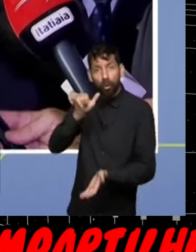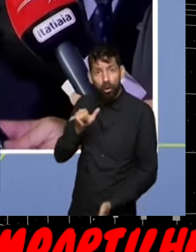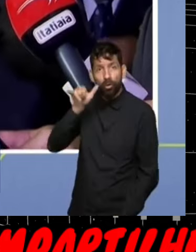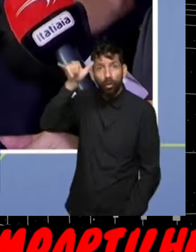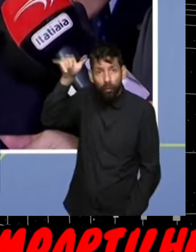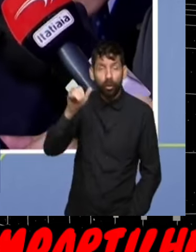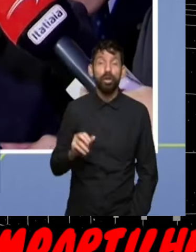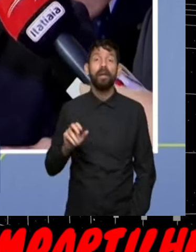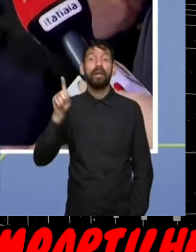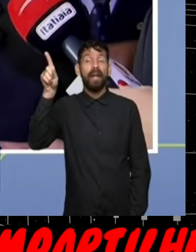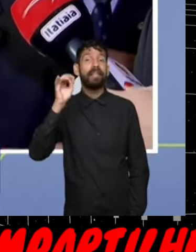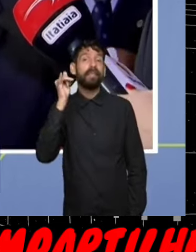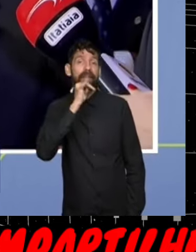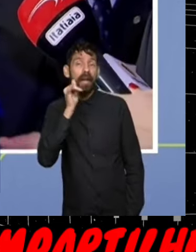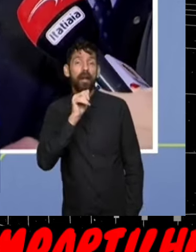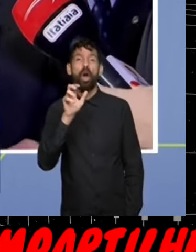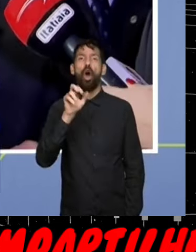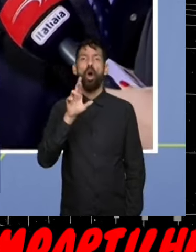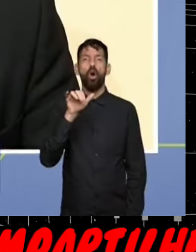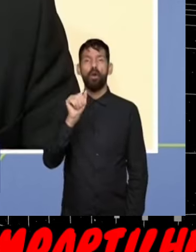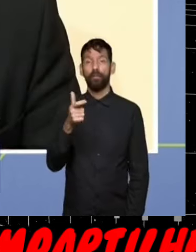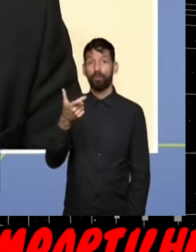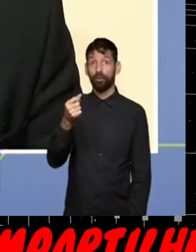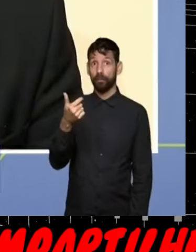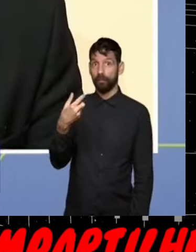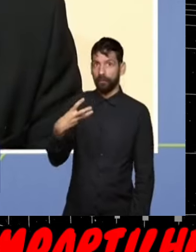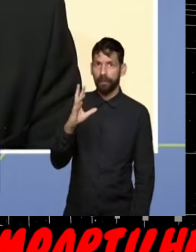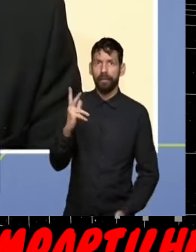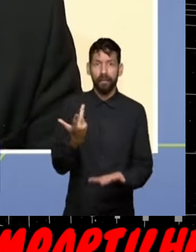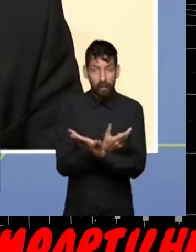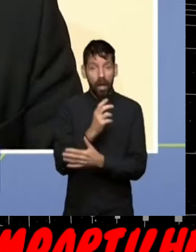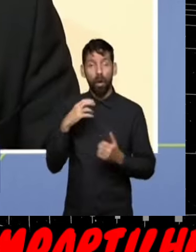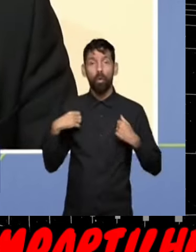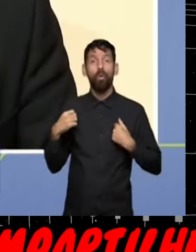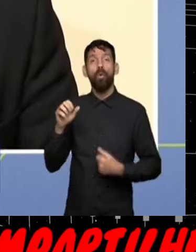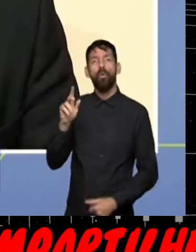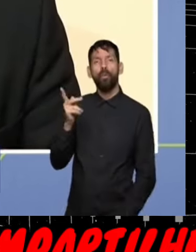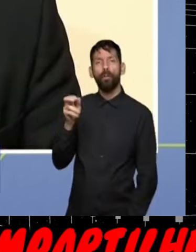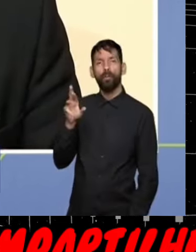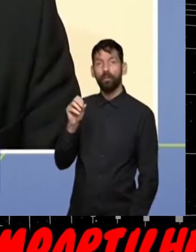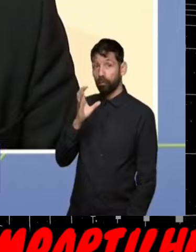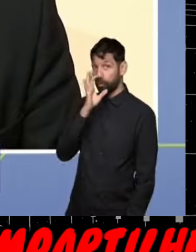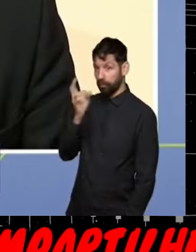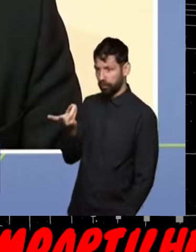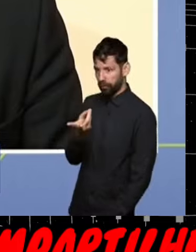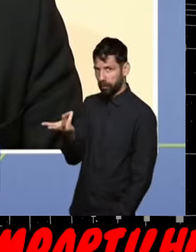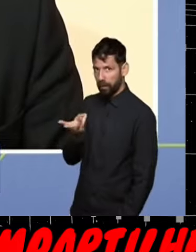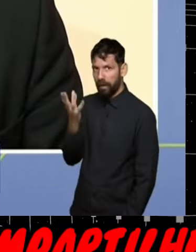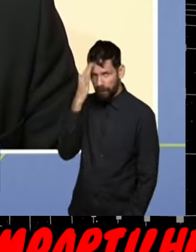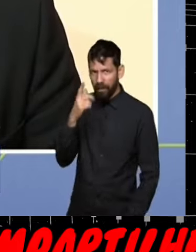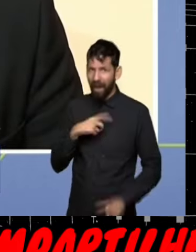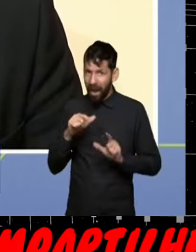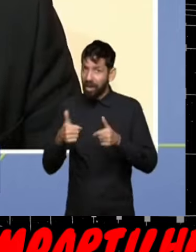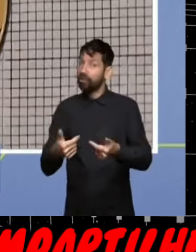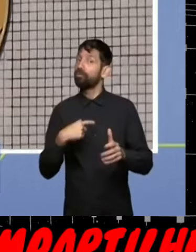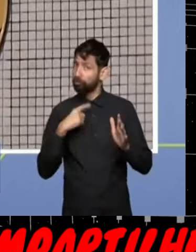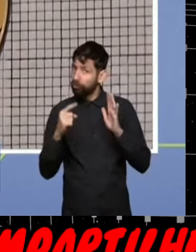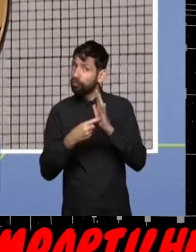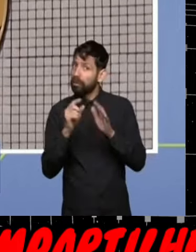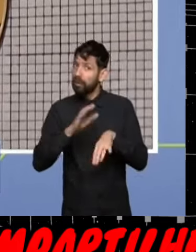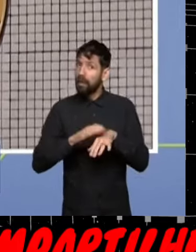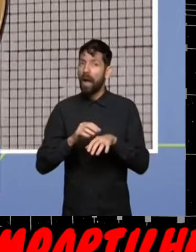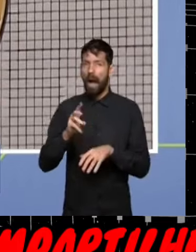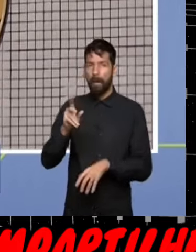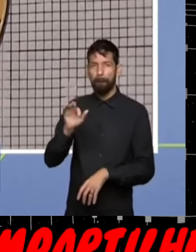do aeroporto de Roma, na Itália, em 2023. Segundo o procurador, os acusados imputaram conduta criminosa a